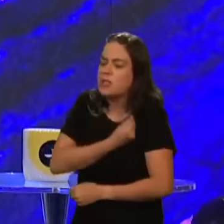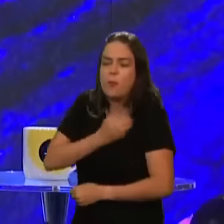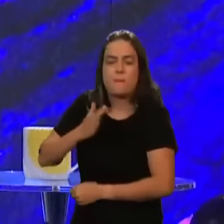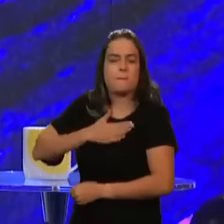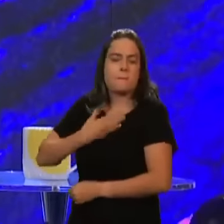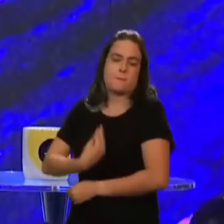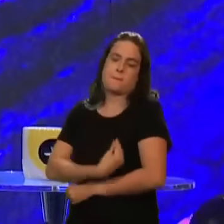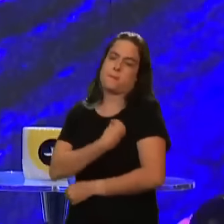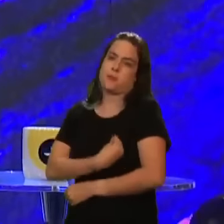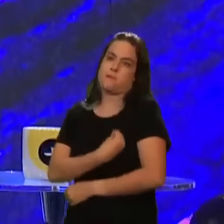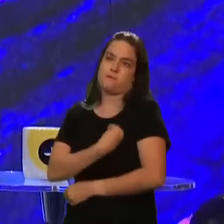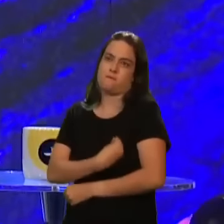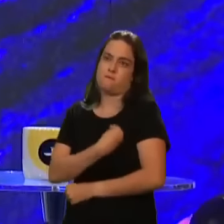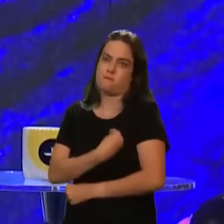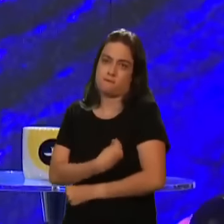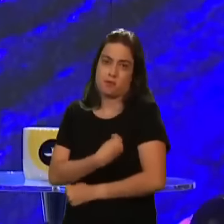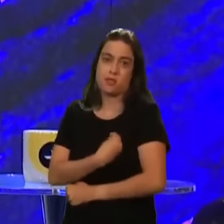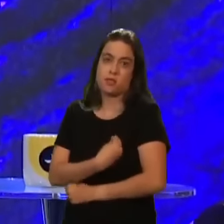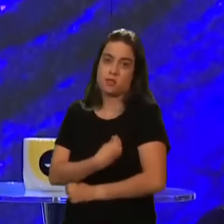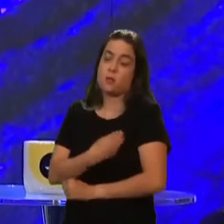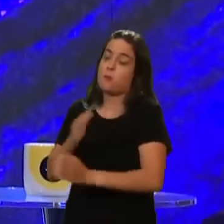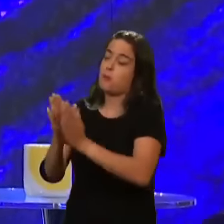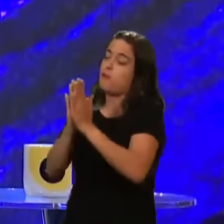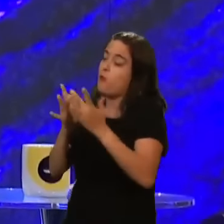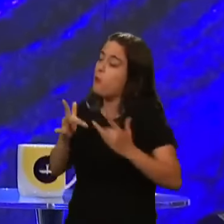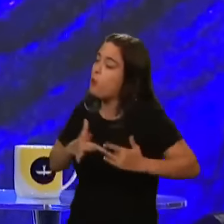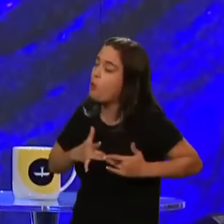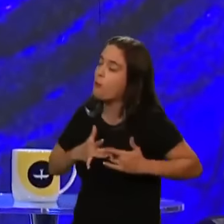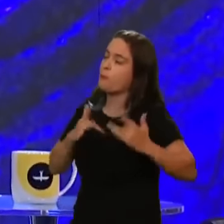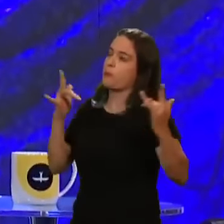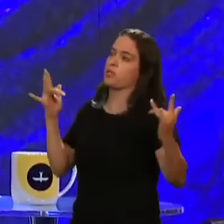e cega por pura compaixão.